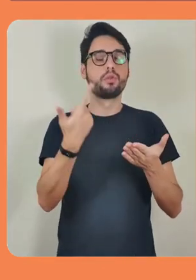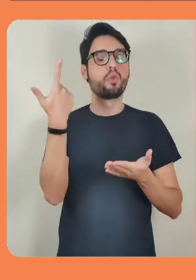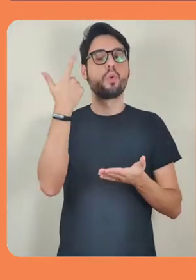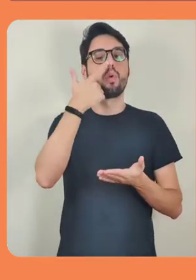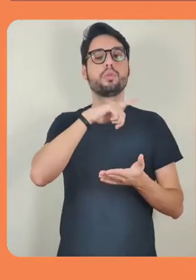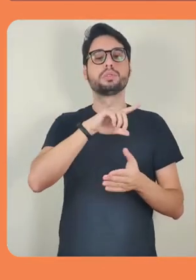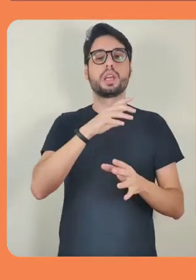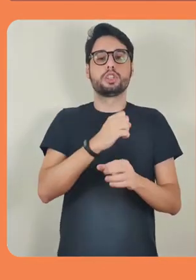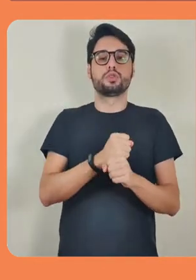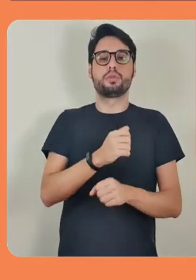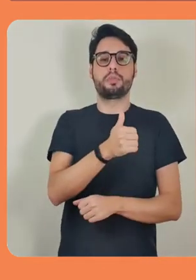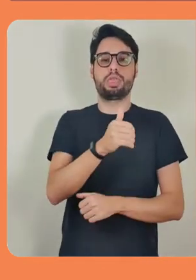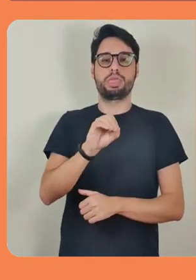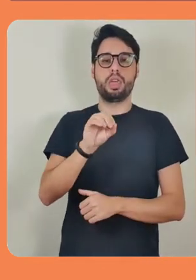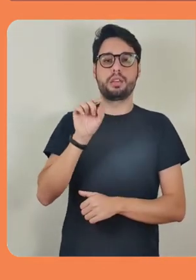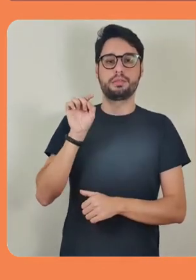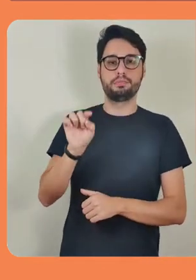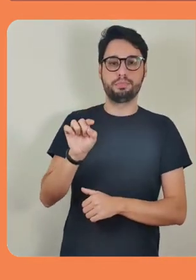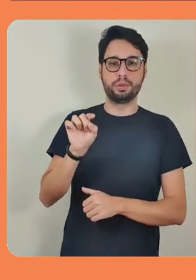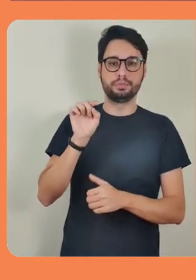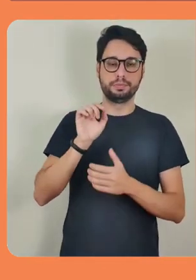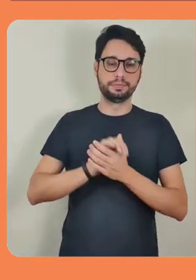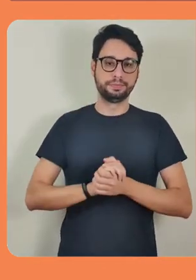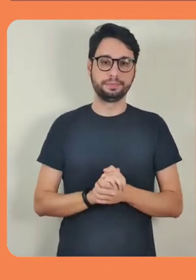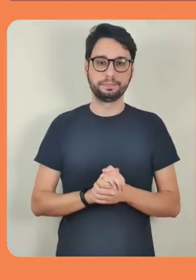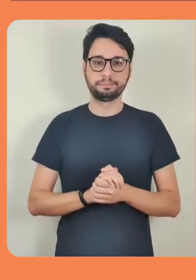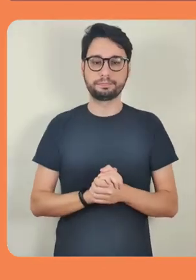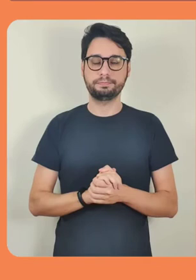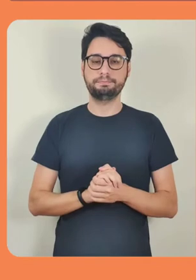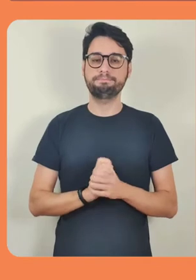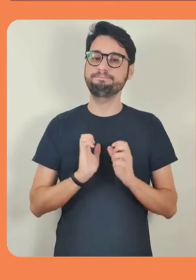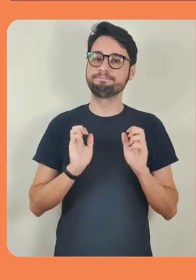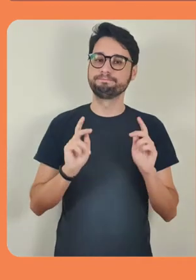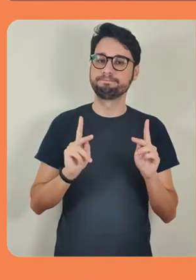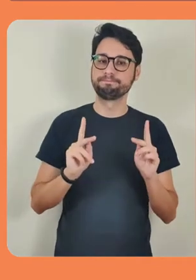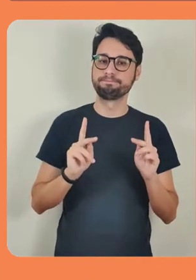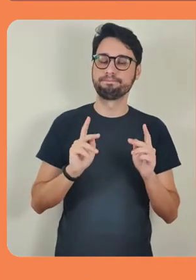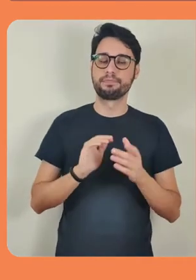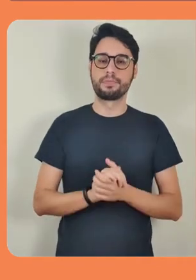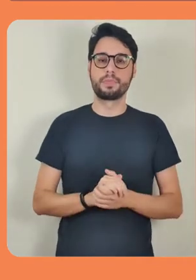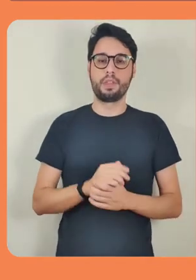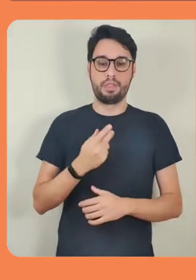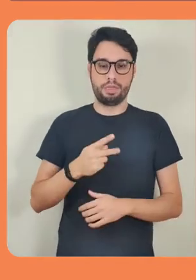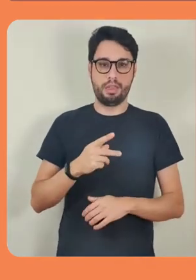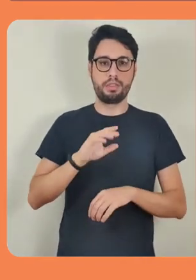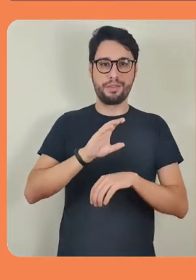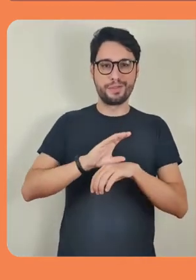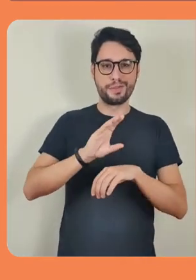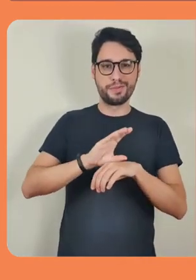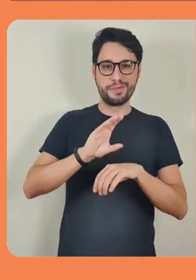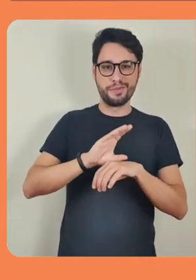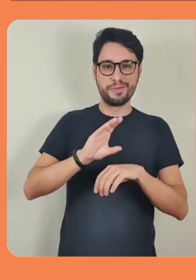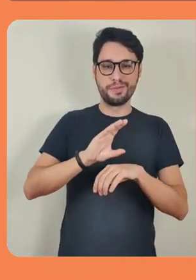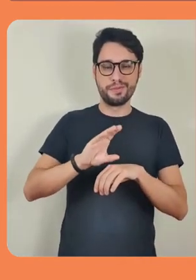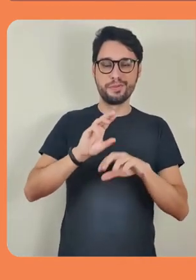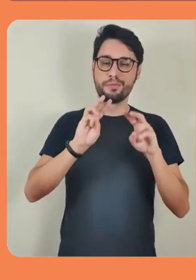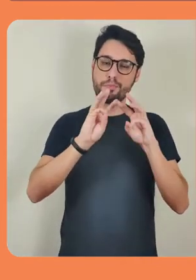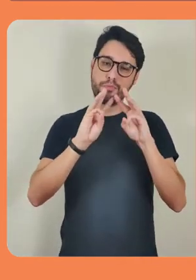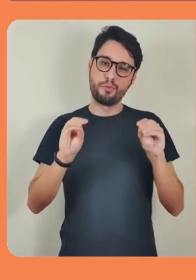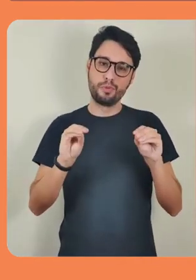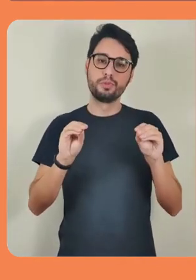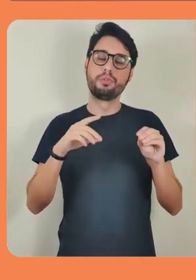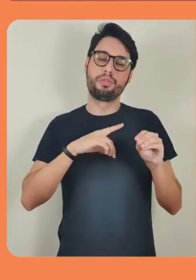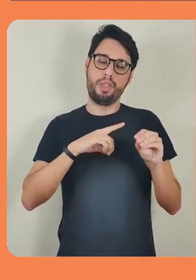de livro ele vai ganhar 10 pontos se ele visualizar uma das atividades livro